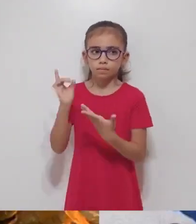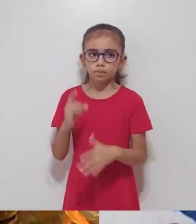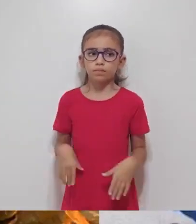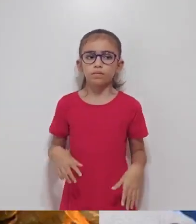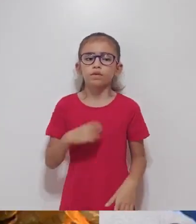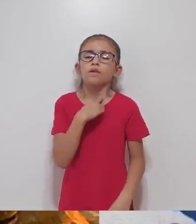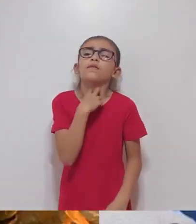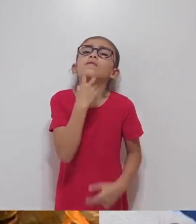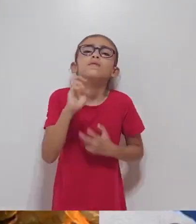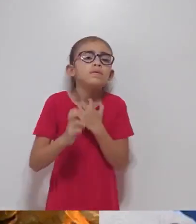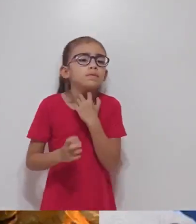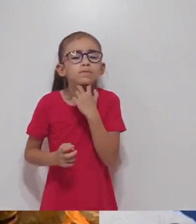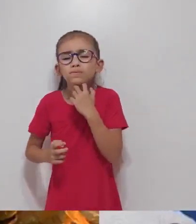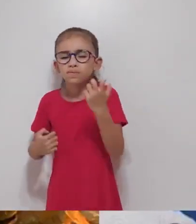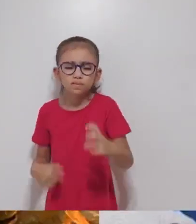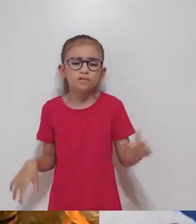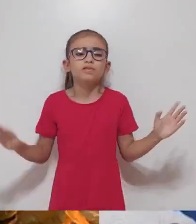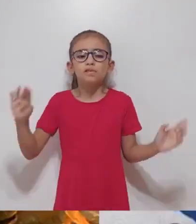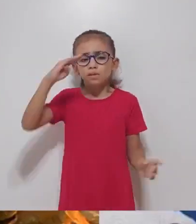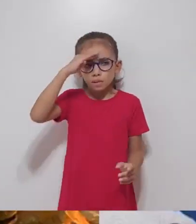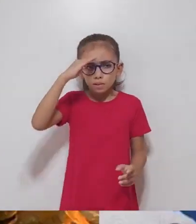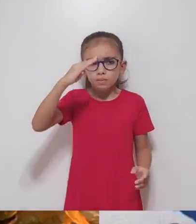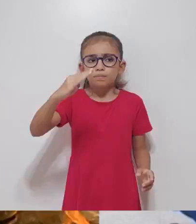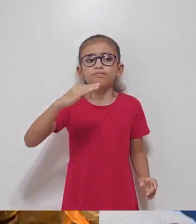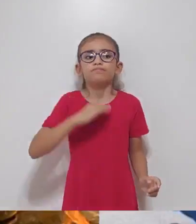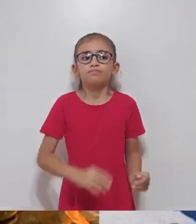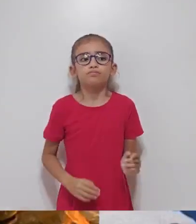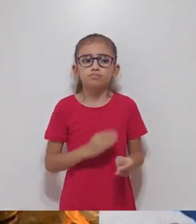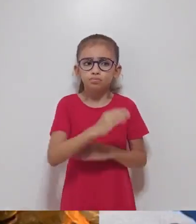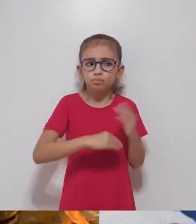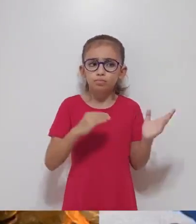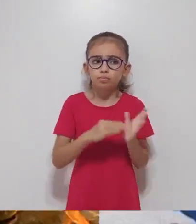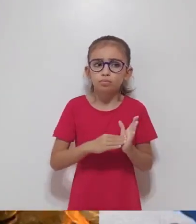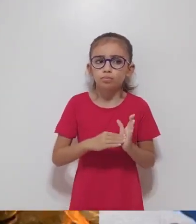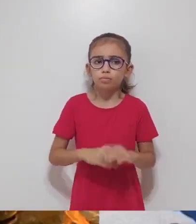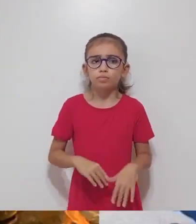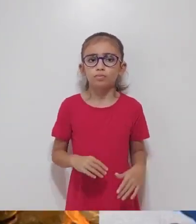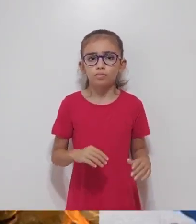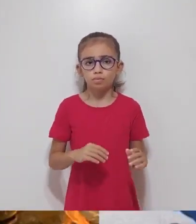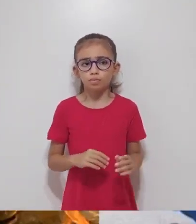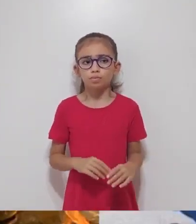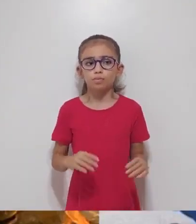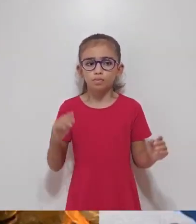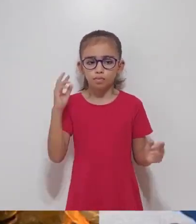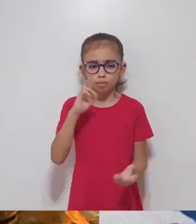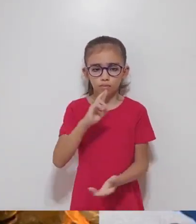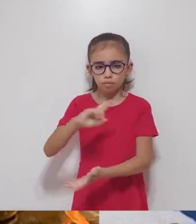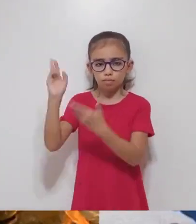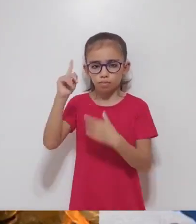ele clamou e que ele obedeceu, fazendo tudo aquilo que o Senhor mandou, o